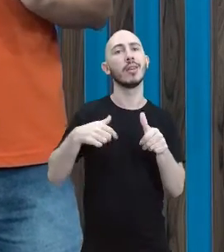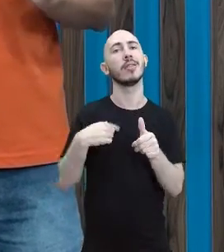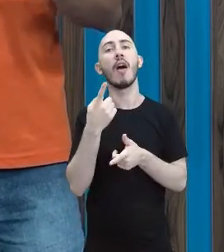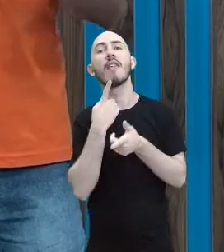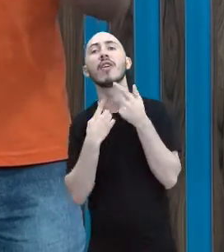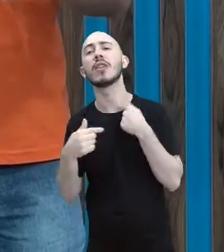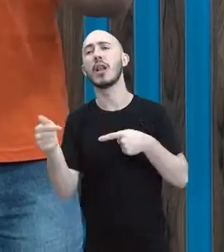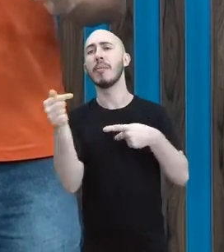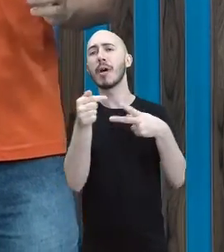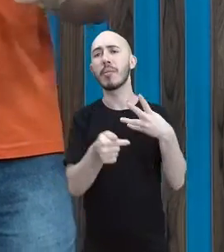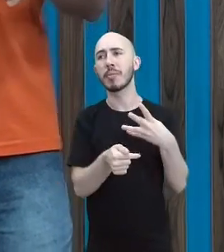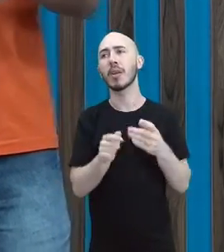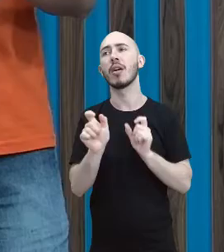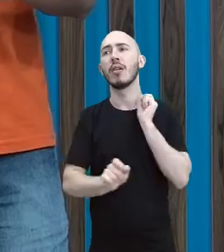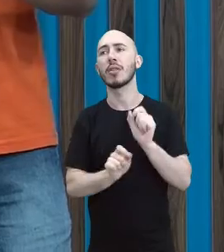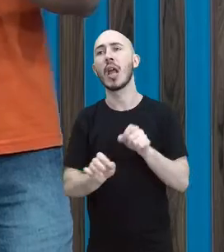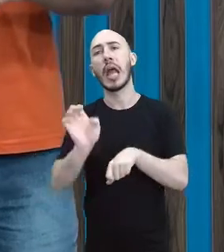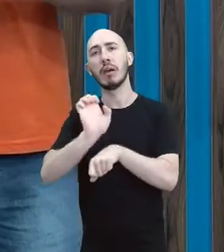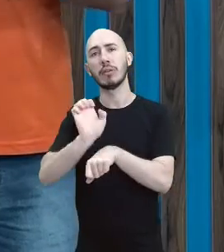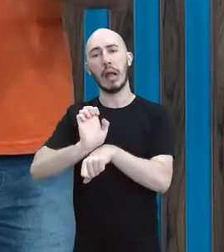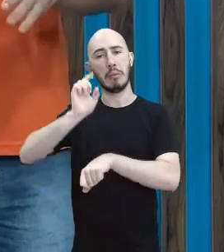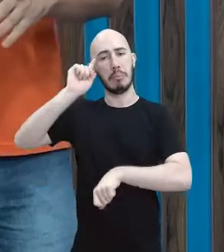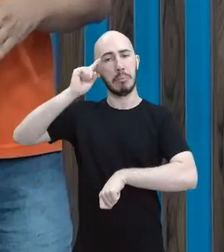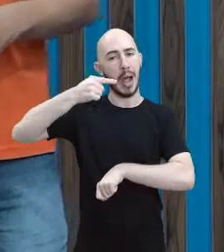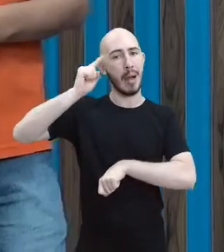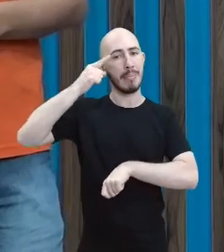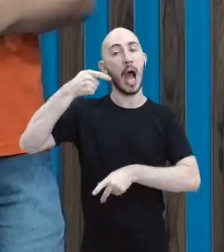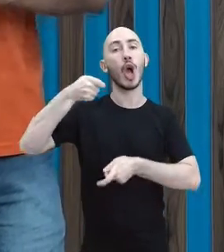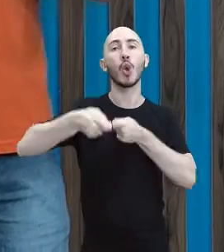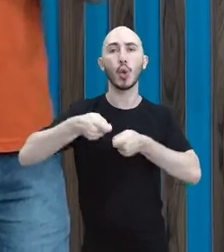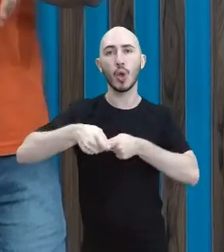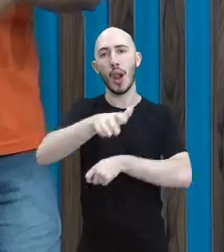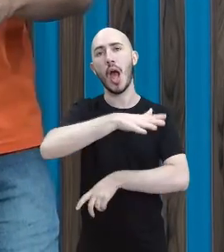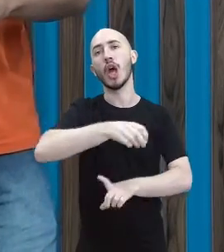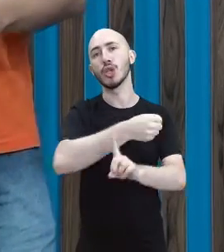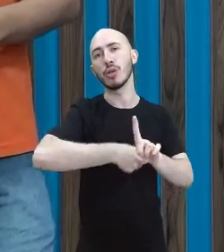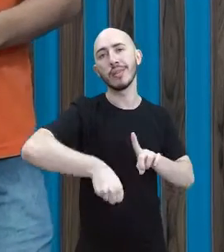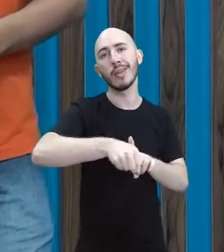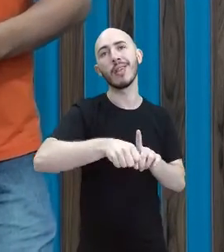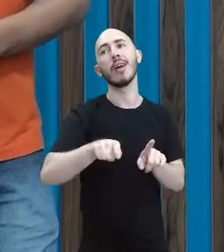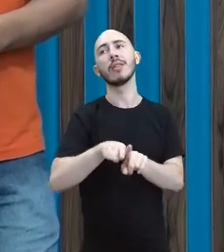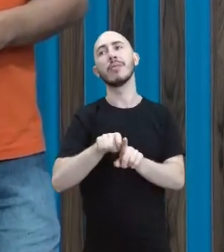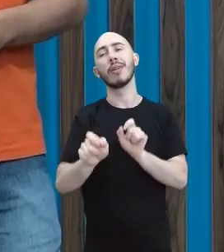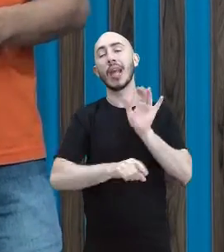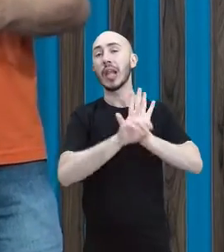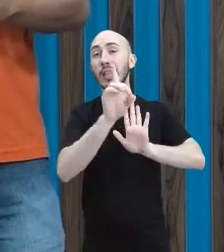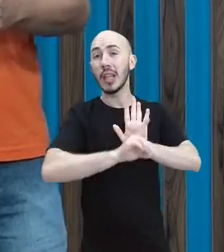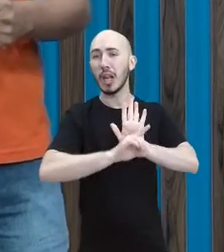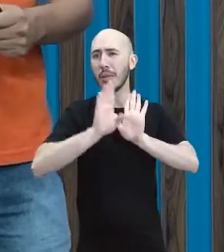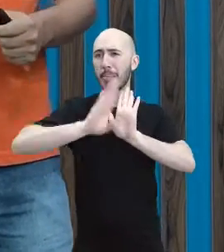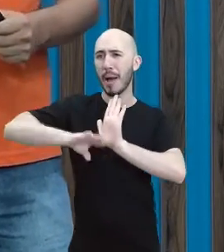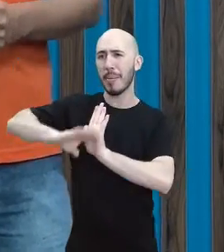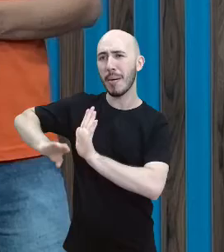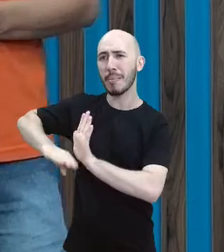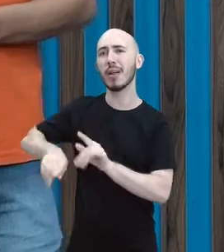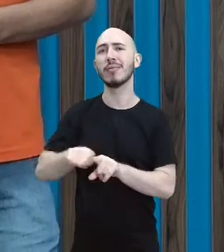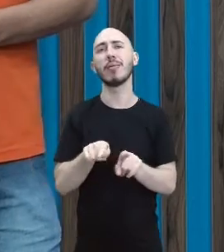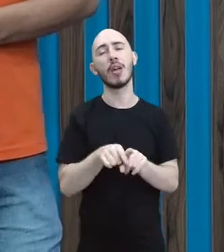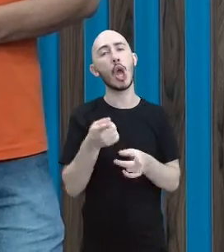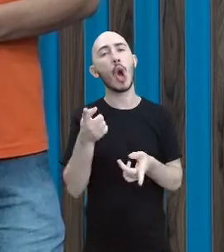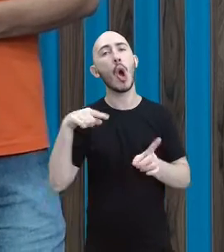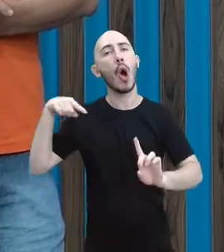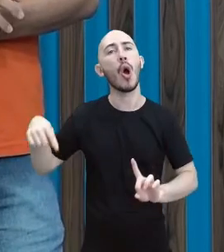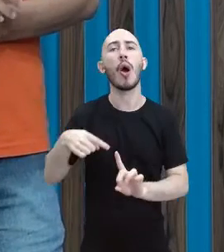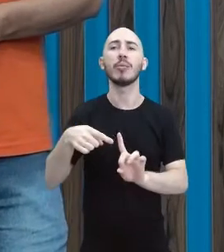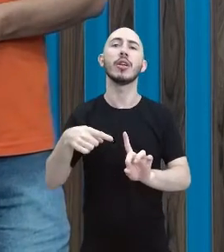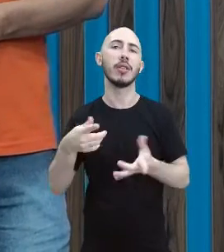seja, estabelecer um Estado mais autoritário, mais controlador, cercear mais direitos, até que chegassem onde eles queriam, né?